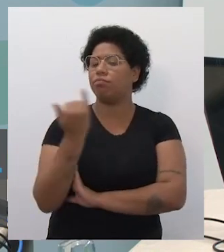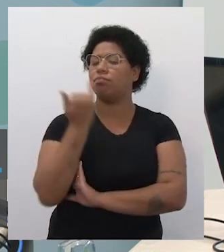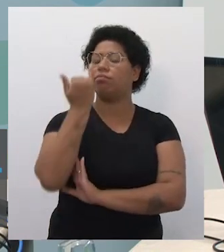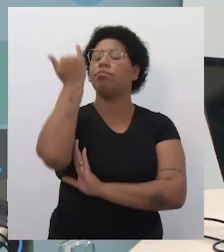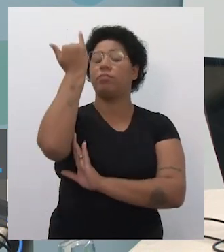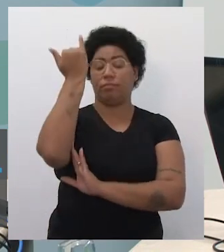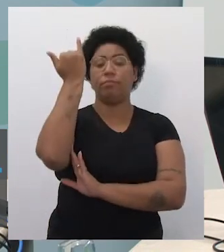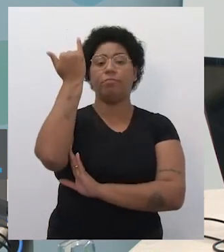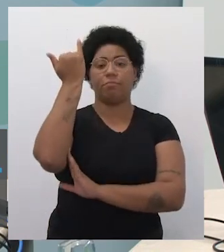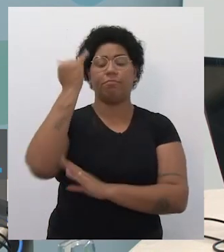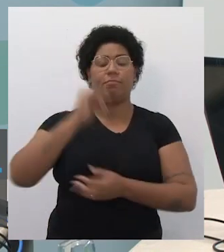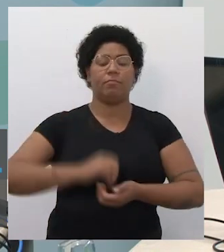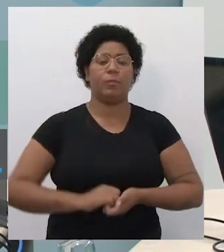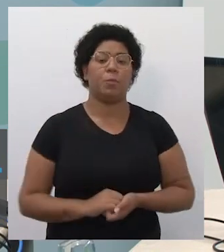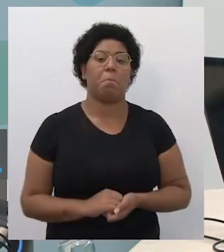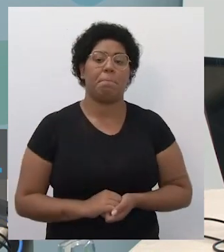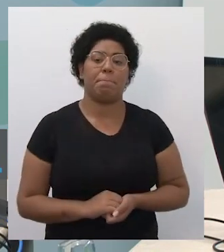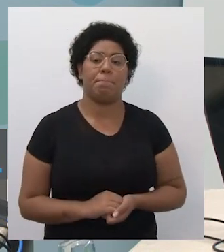para